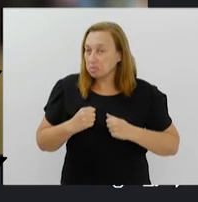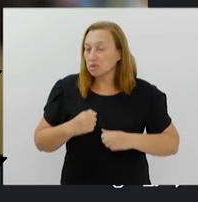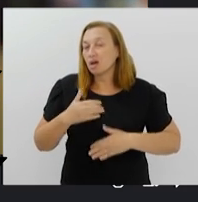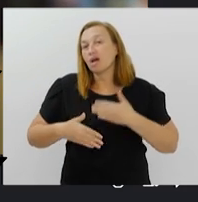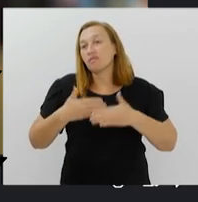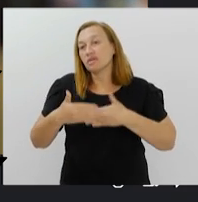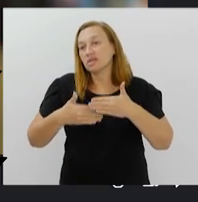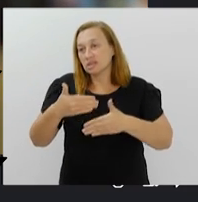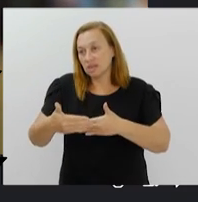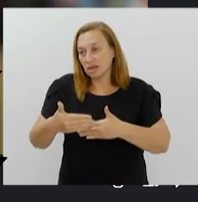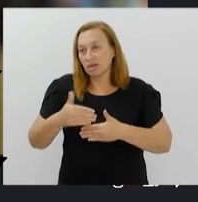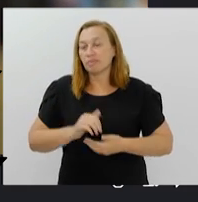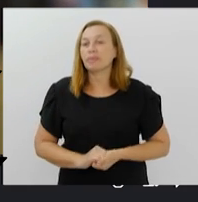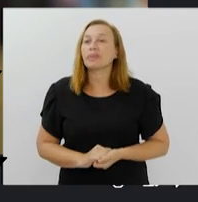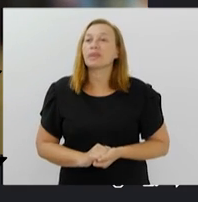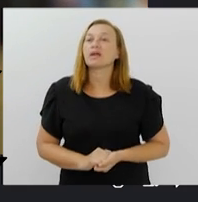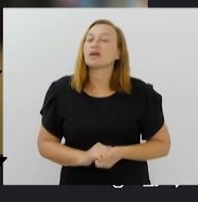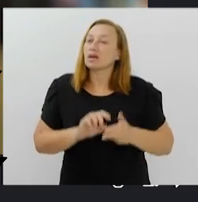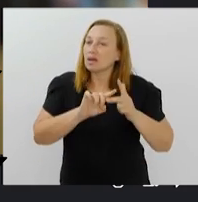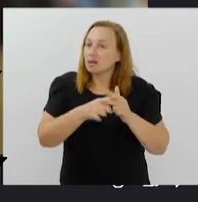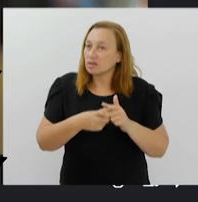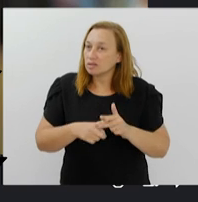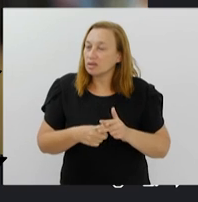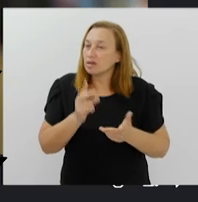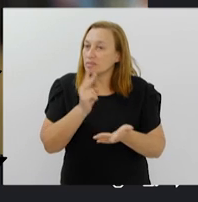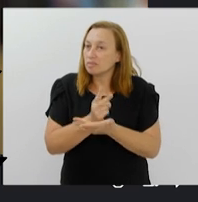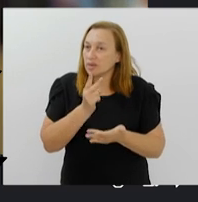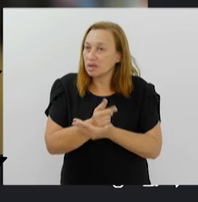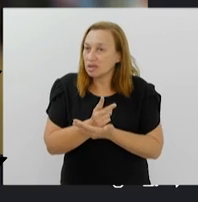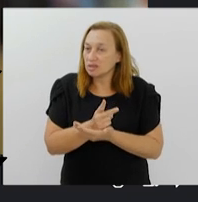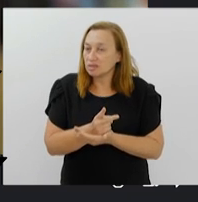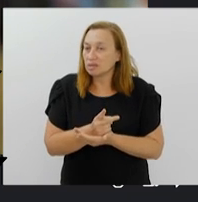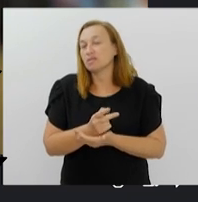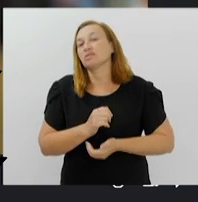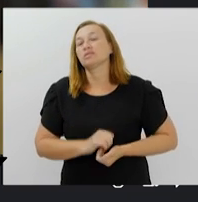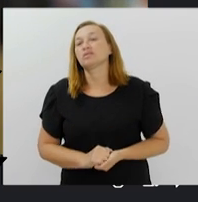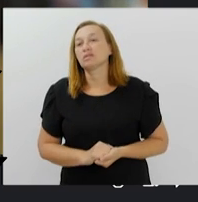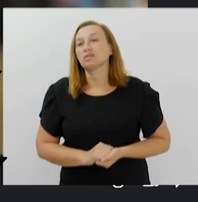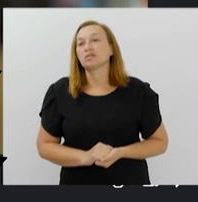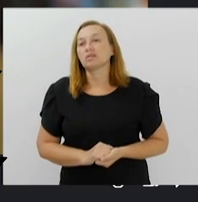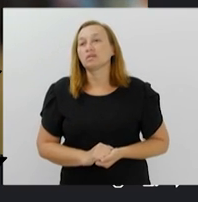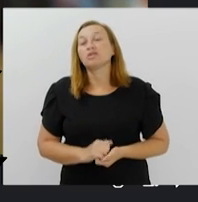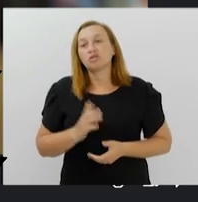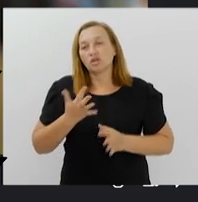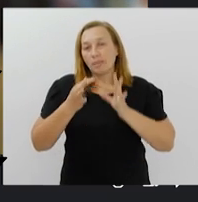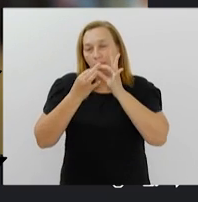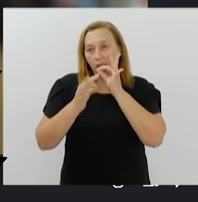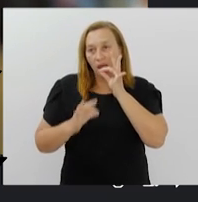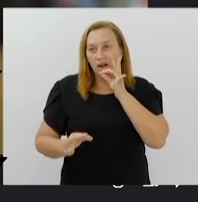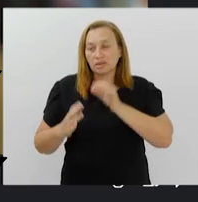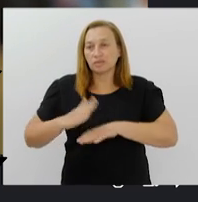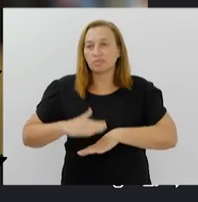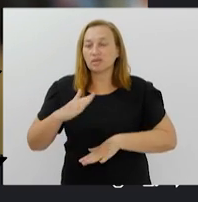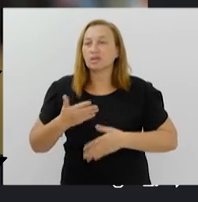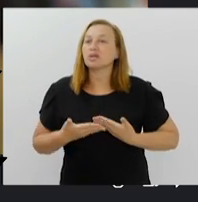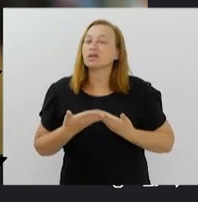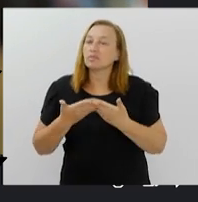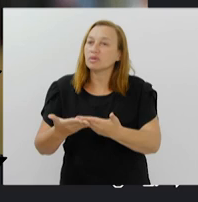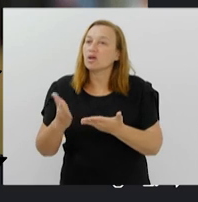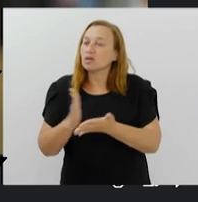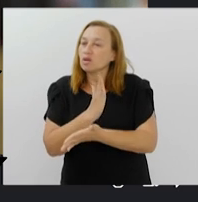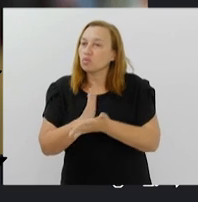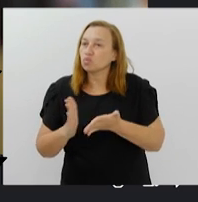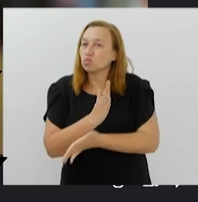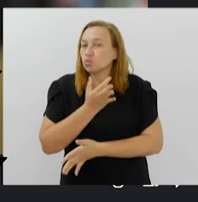dimensão regulatória mesmo sem mudanças legislativas né Eu já me alonguei demais e quero encaminhar aqui algumas